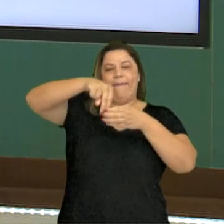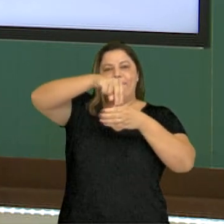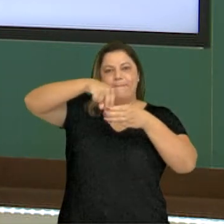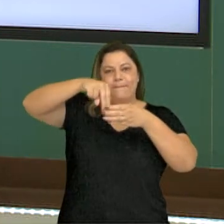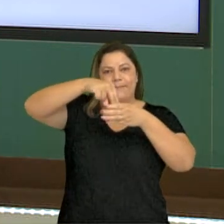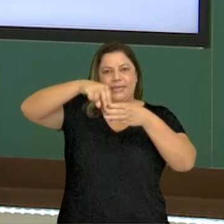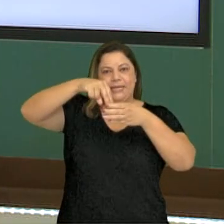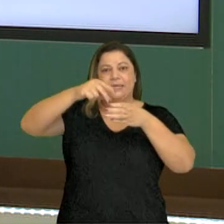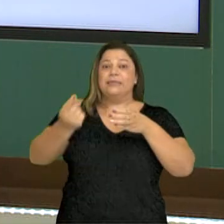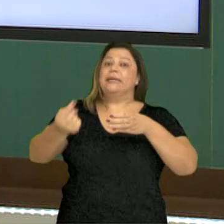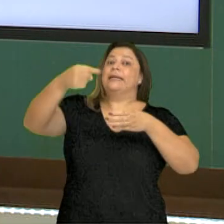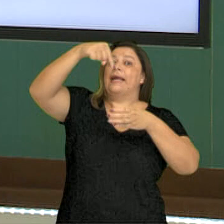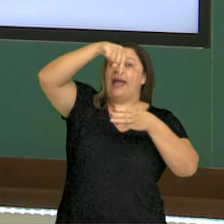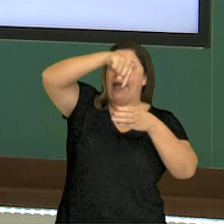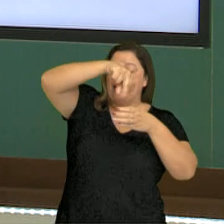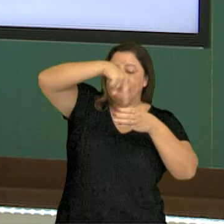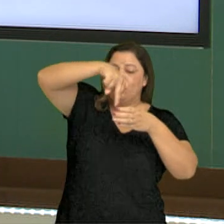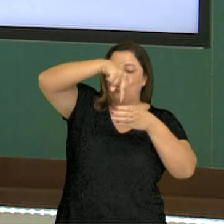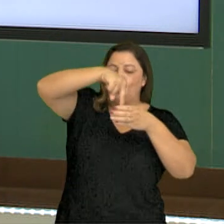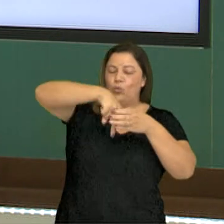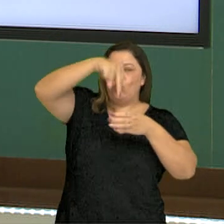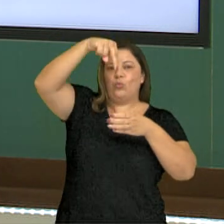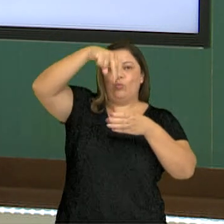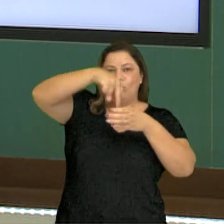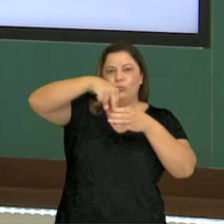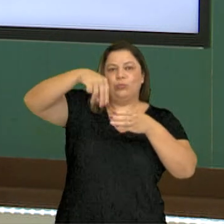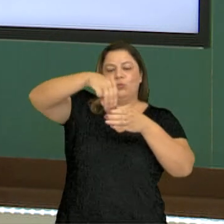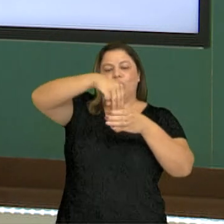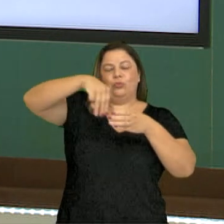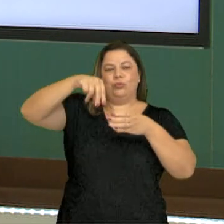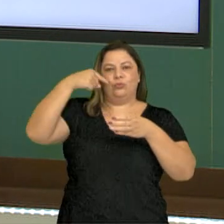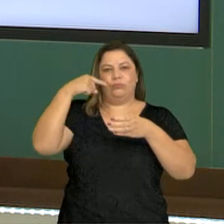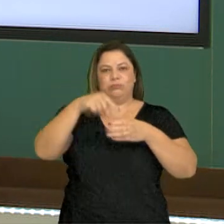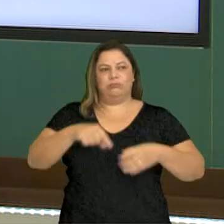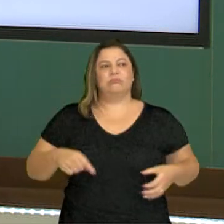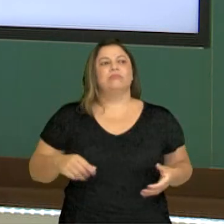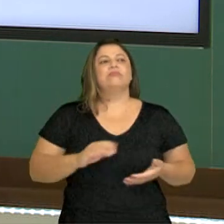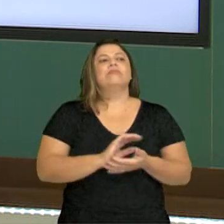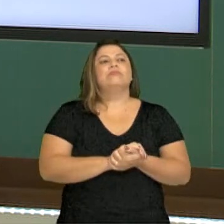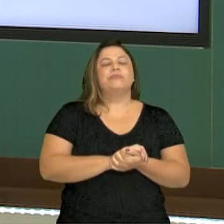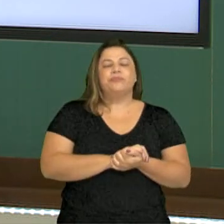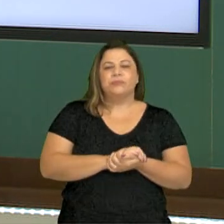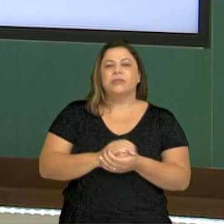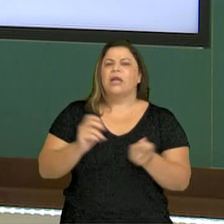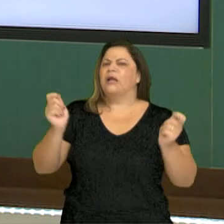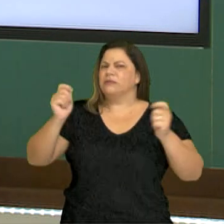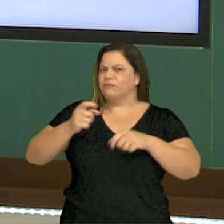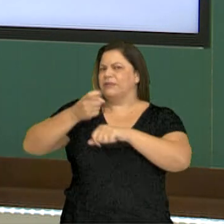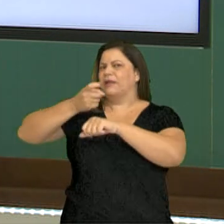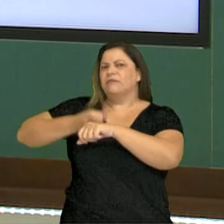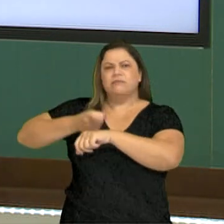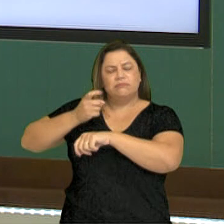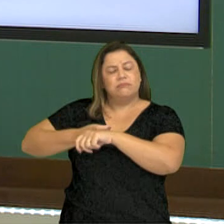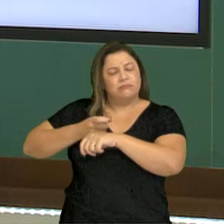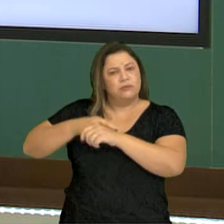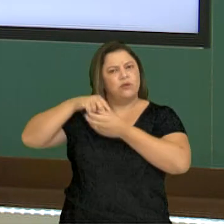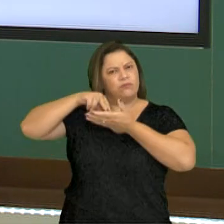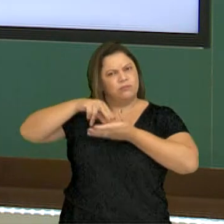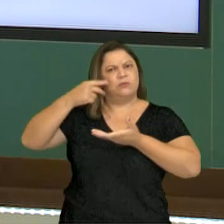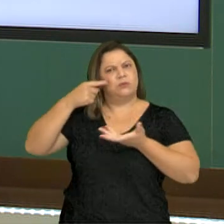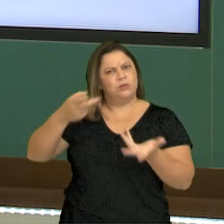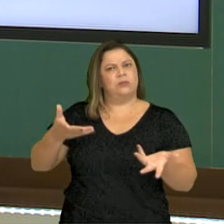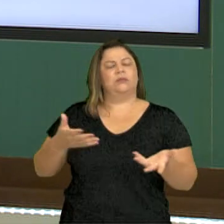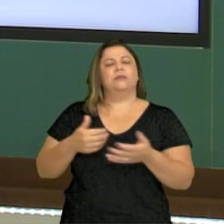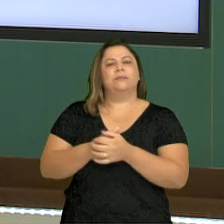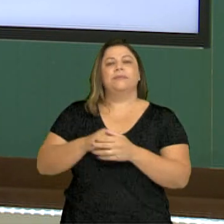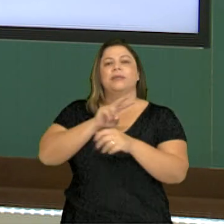plasmática e aí o seu interior com o citoplasma e com as organelas. Então, ela vai dar rigidez para a planta, vai proteger